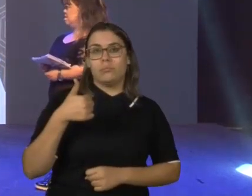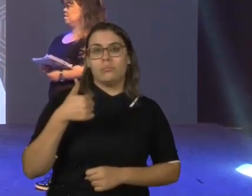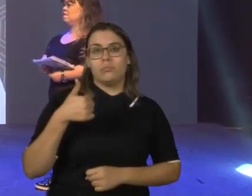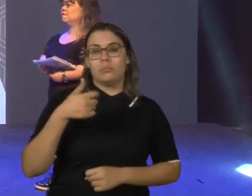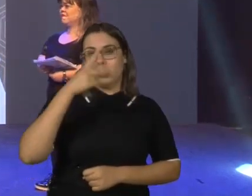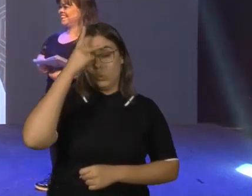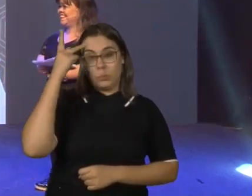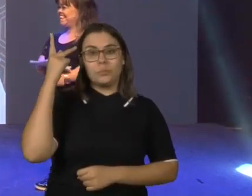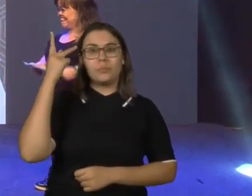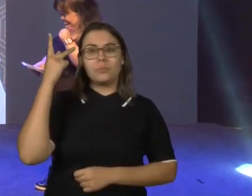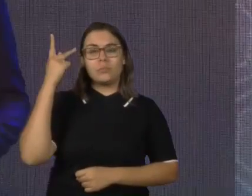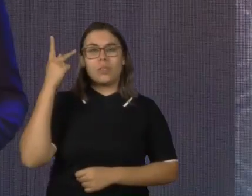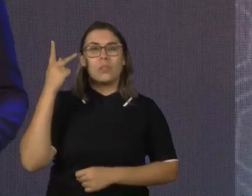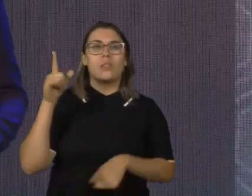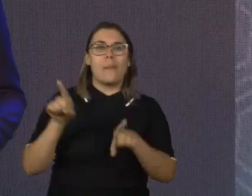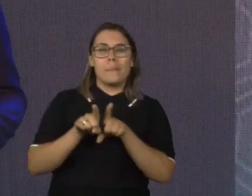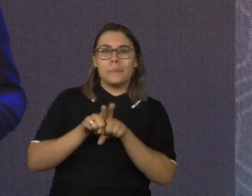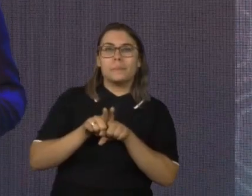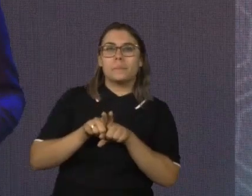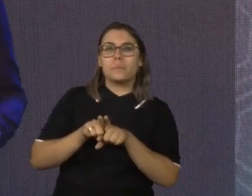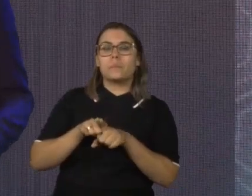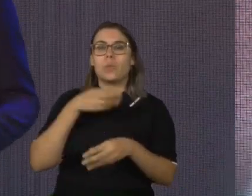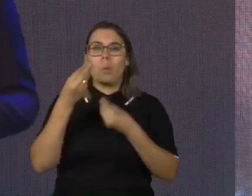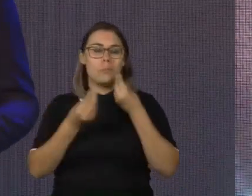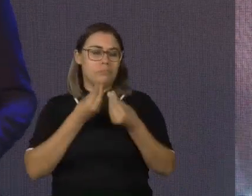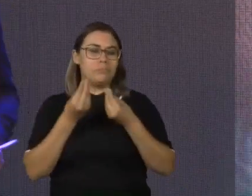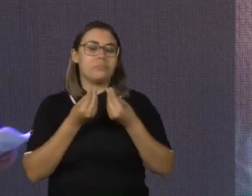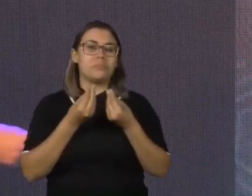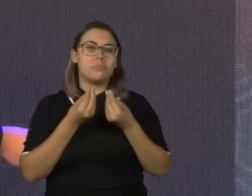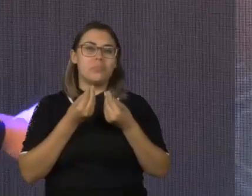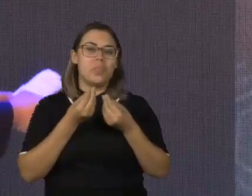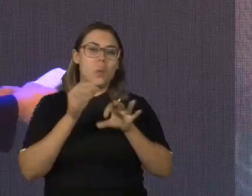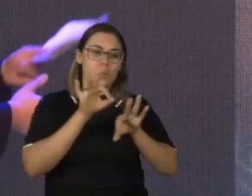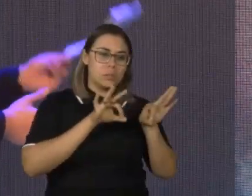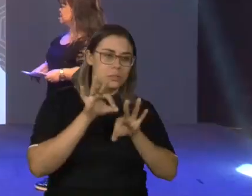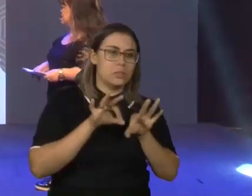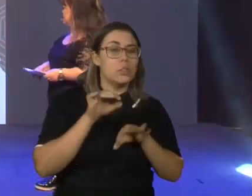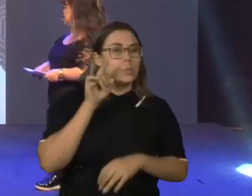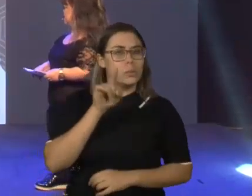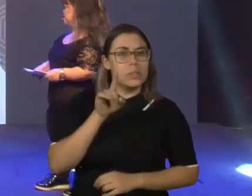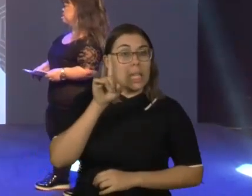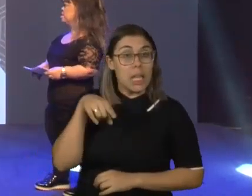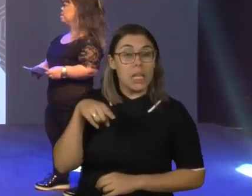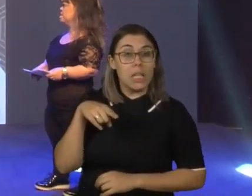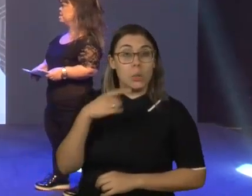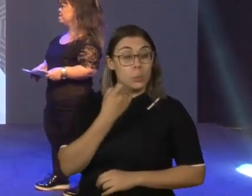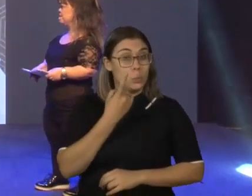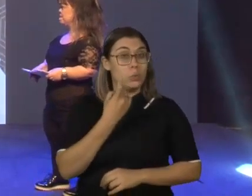síndrome de Down, pessoas com autismo e também paralisia cerebral e microcefalia. Você é